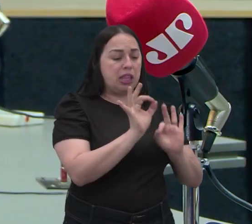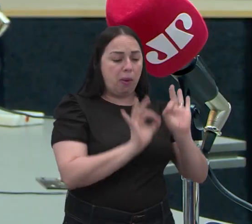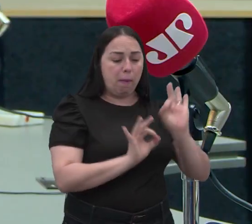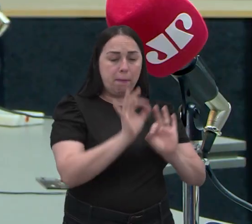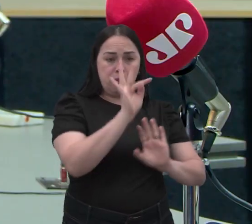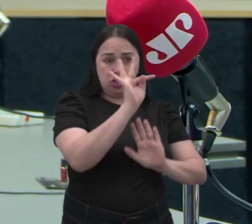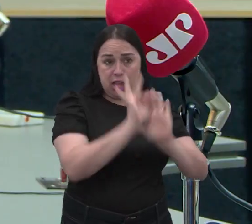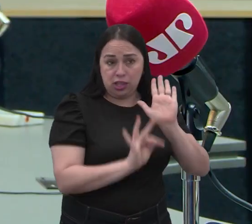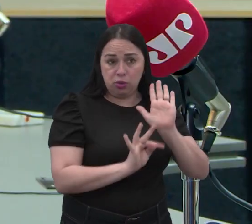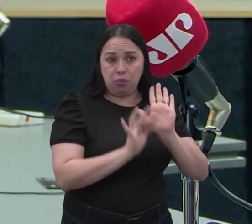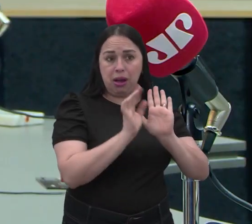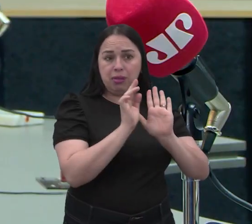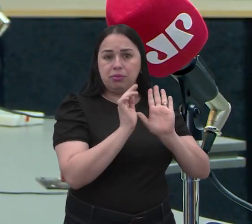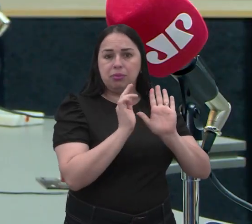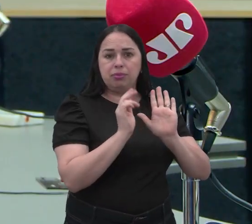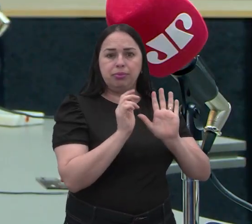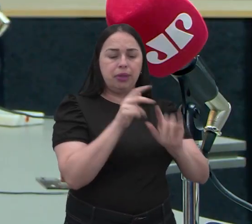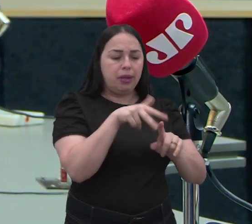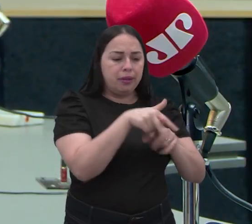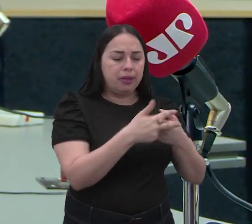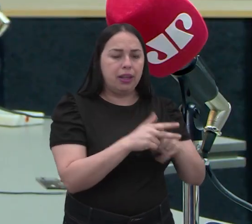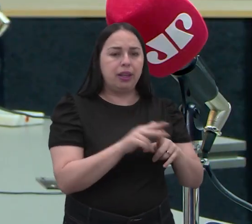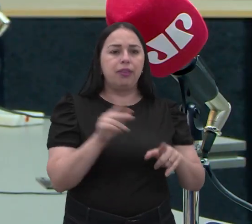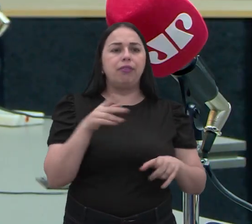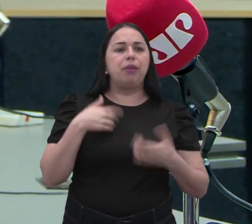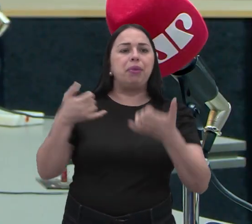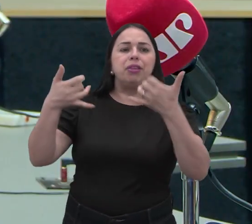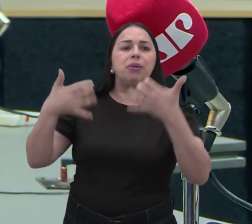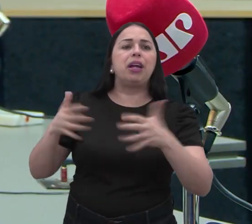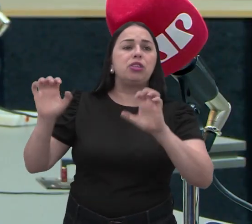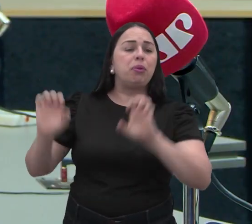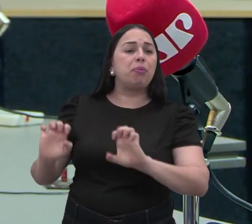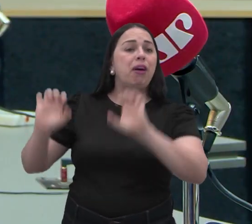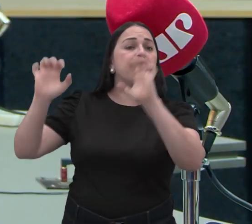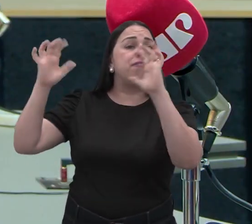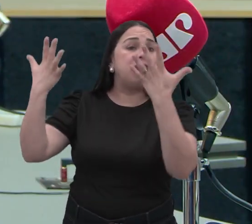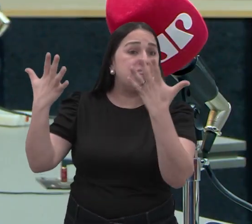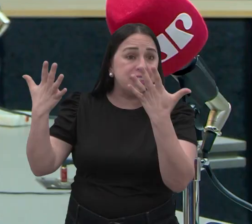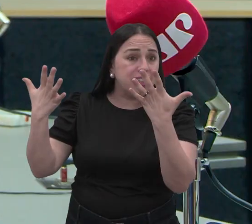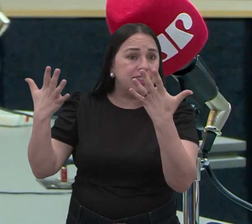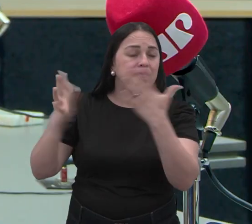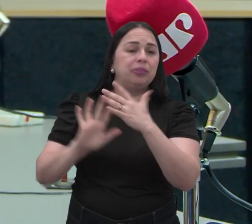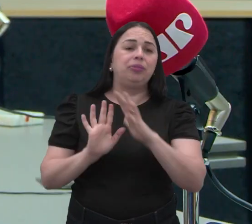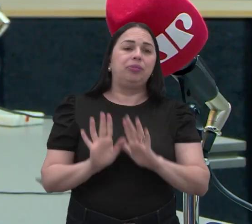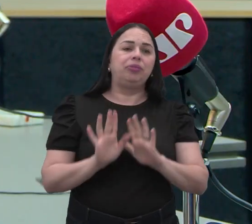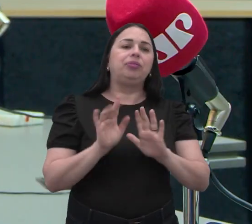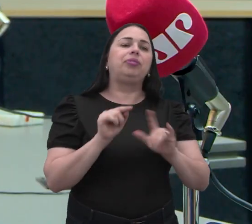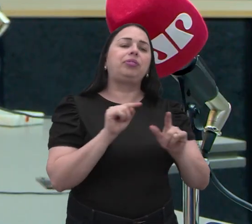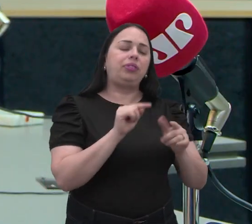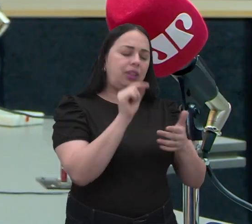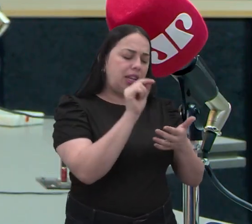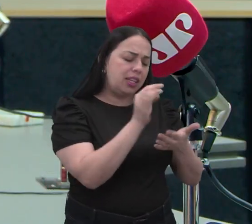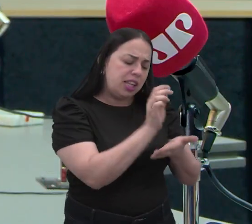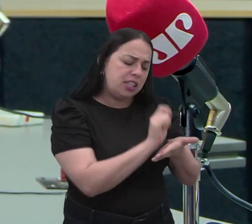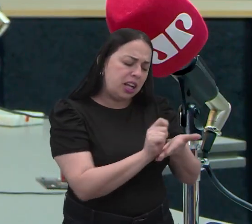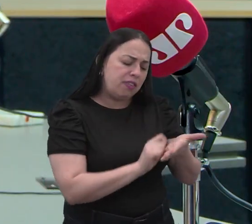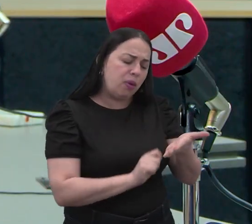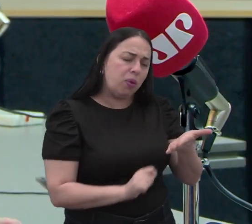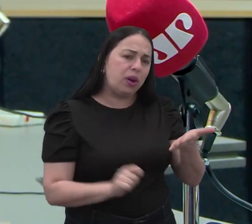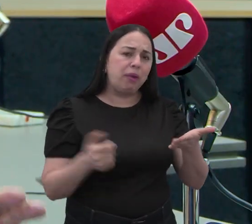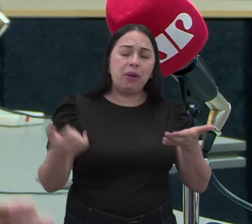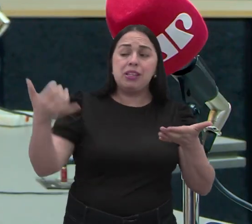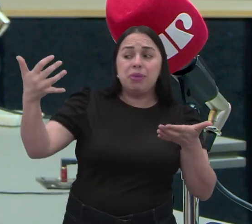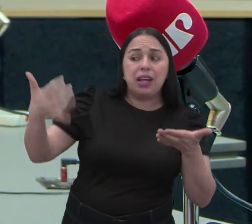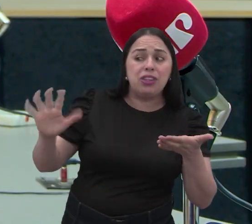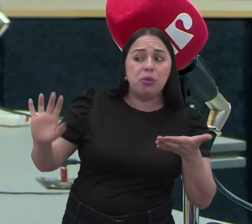você redigiu para conseguir, vai ter uma festa beneficente, e você redigiu uma nota ali, né, com todo carinho